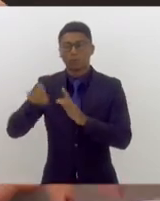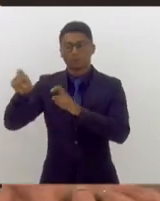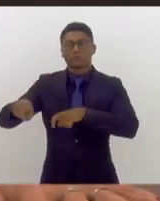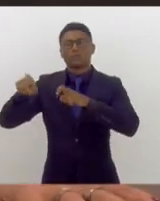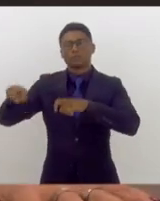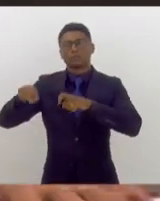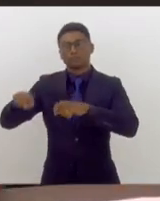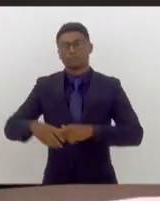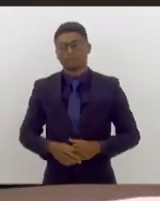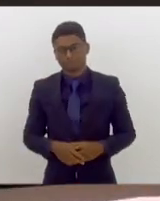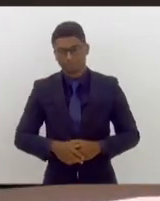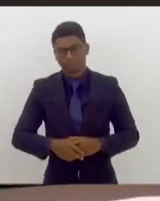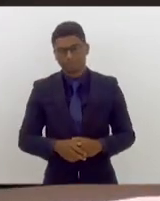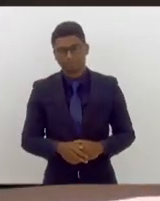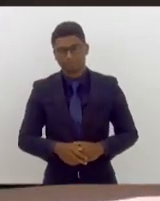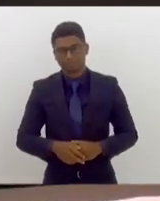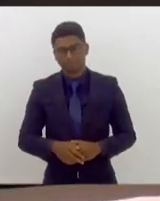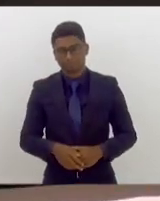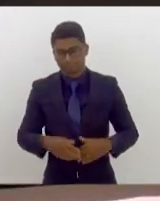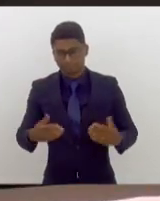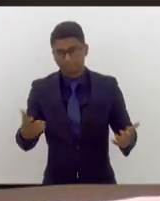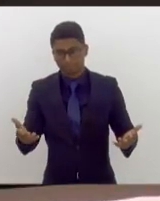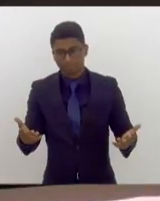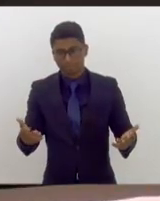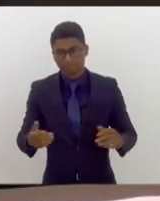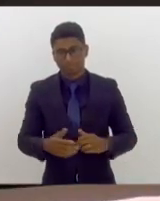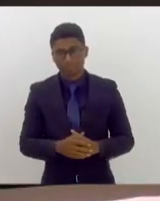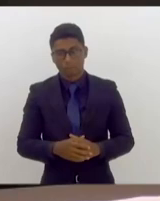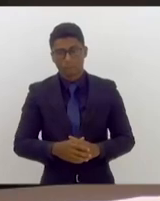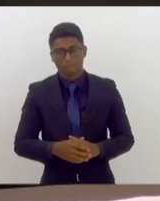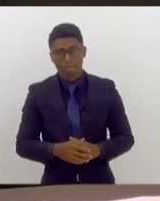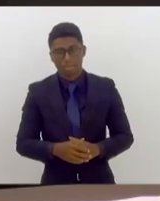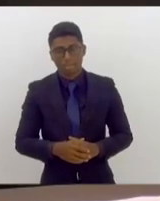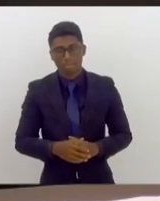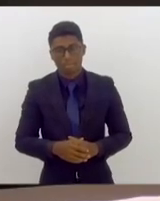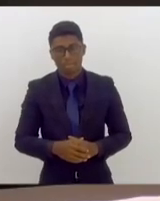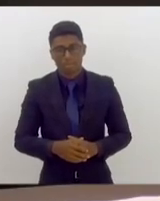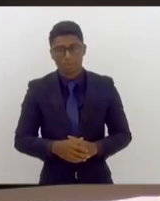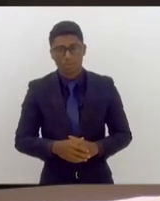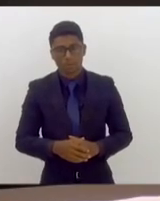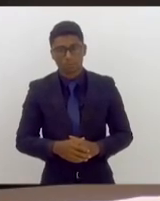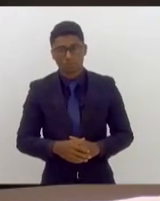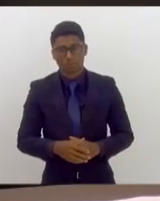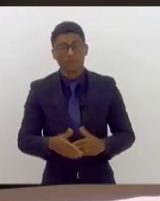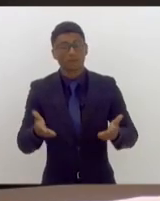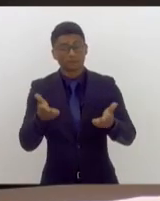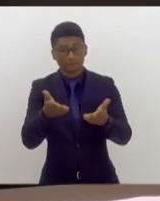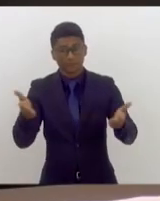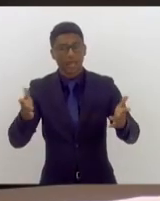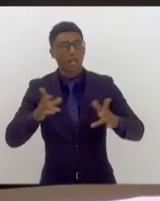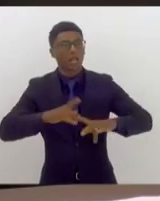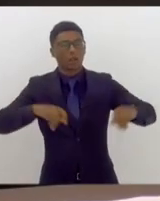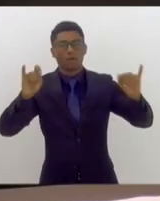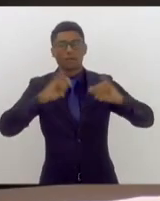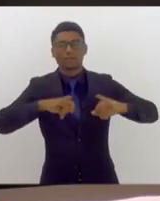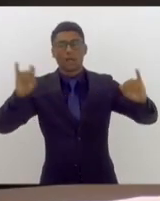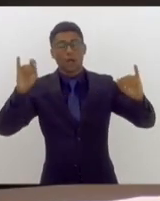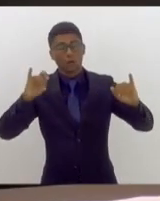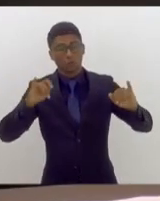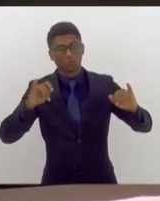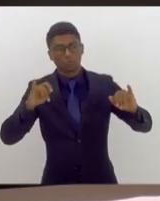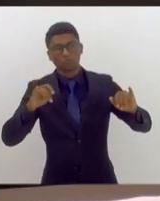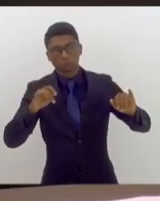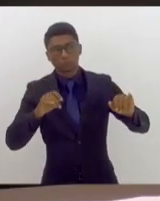acrescentam aí a divulgação e preveem, projetam a